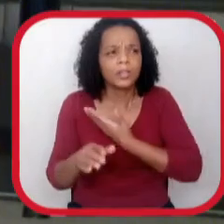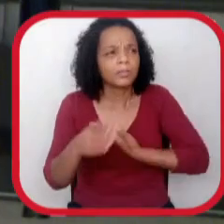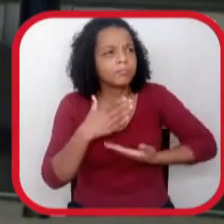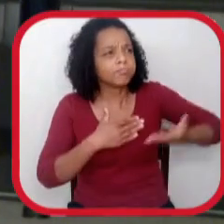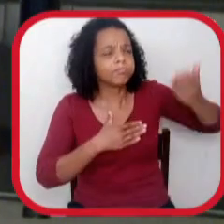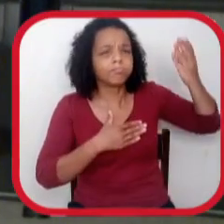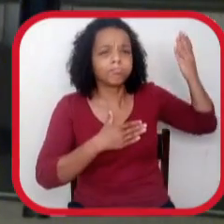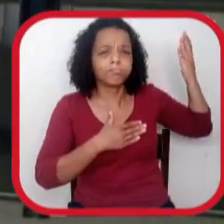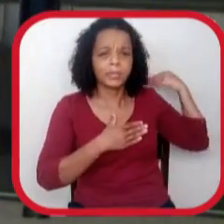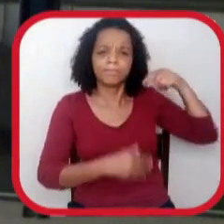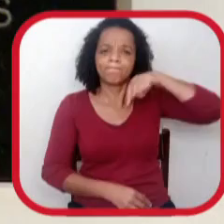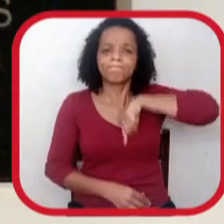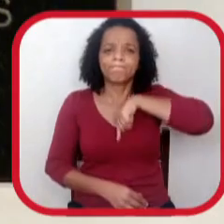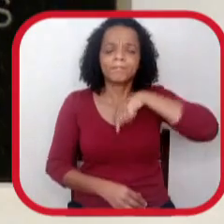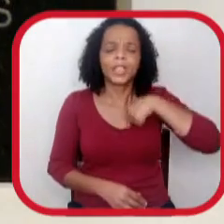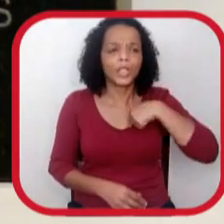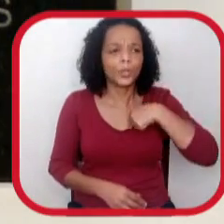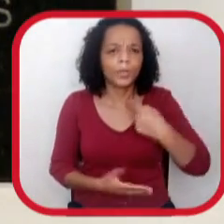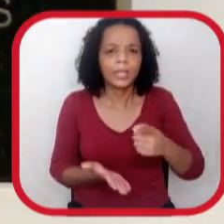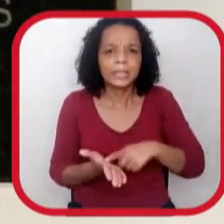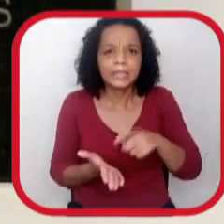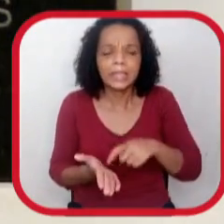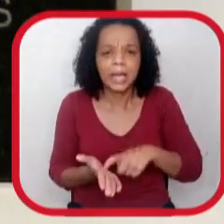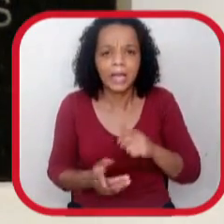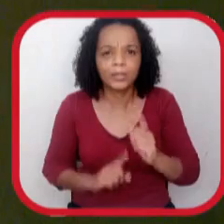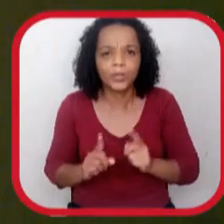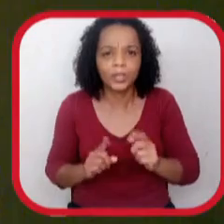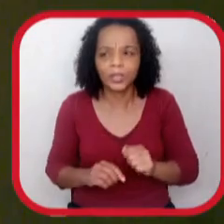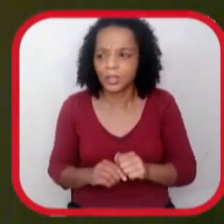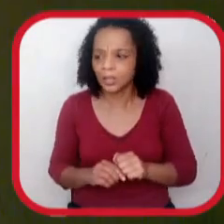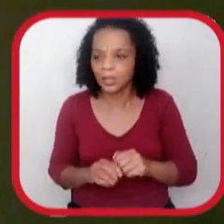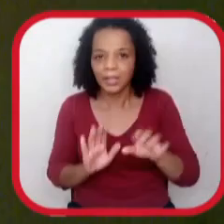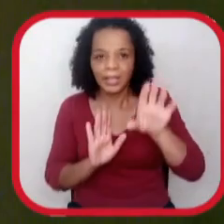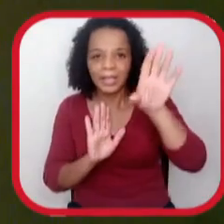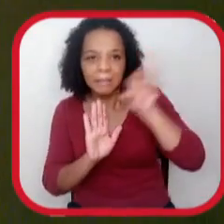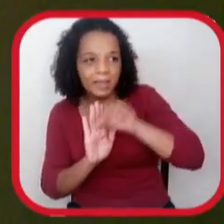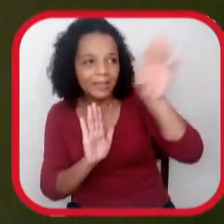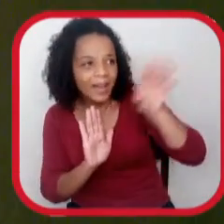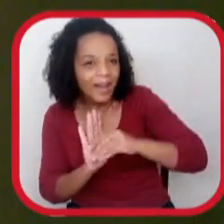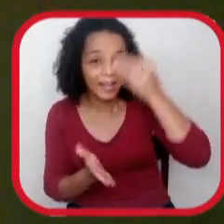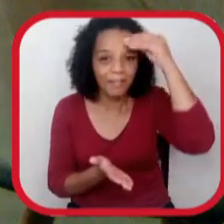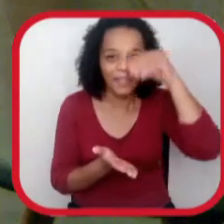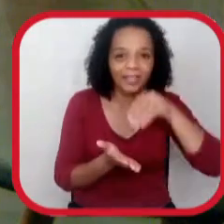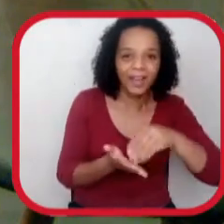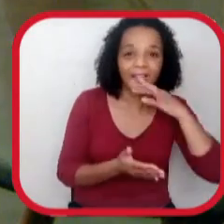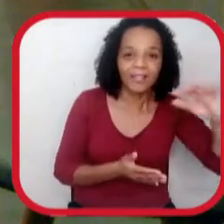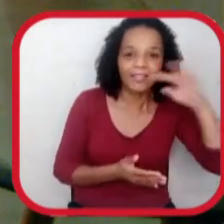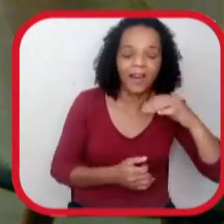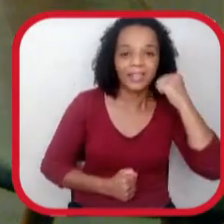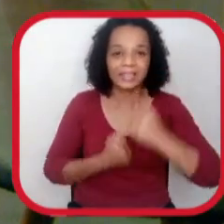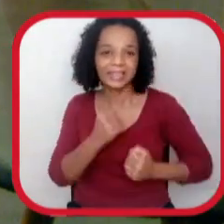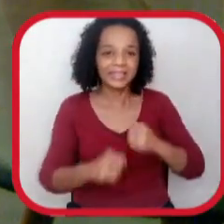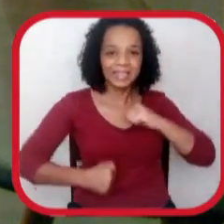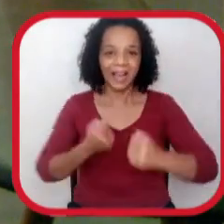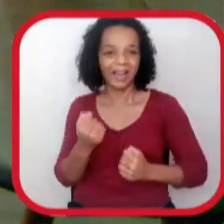tão antigo em mim. Mas eu sempre tive esta necessidade de encenar, imitar, inventar,